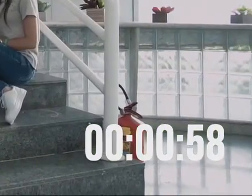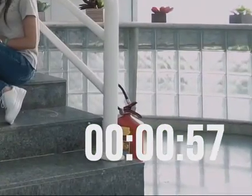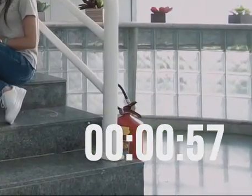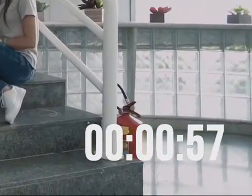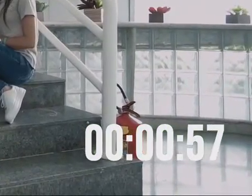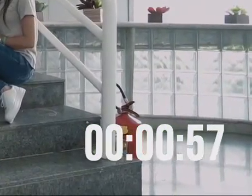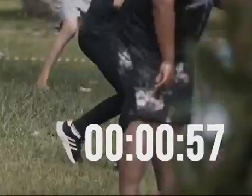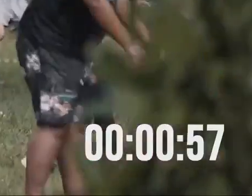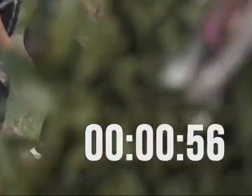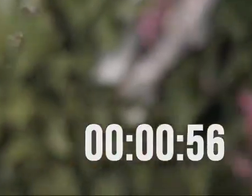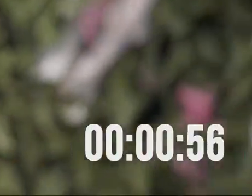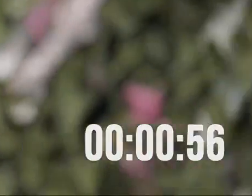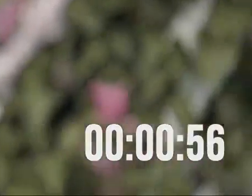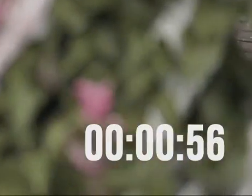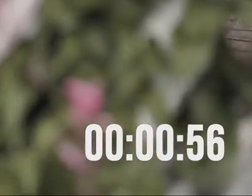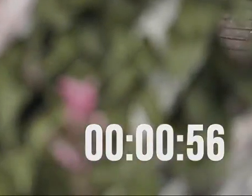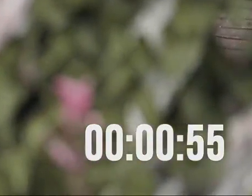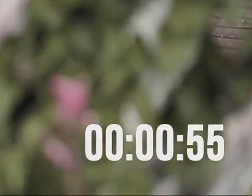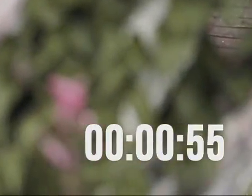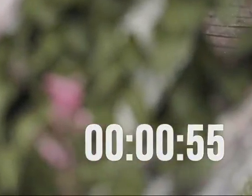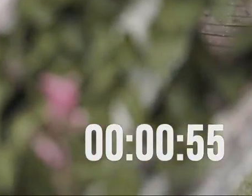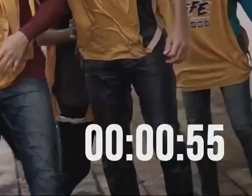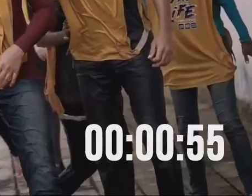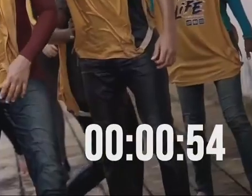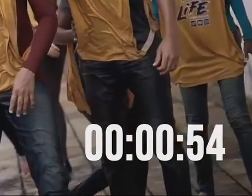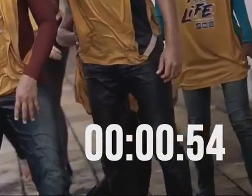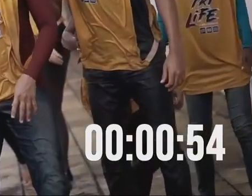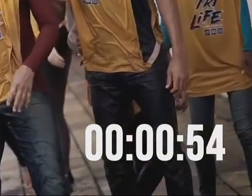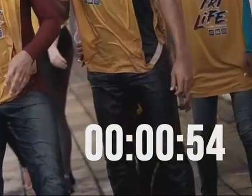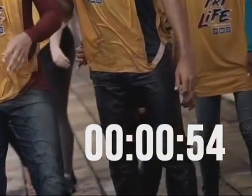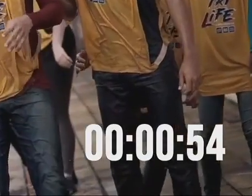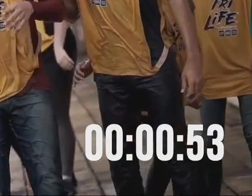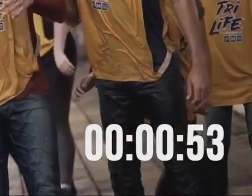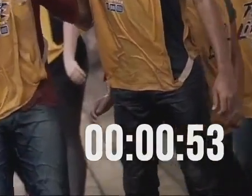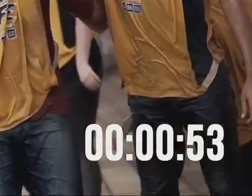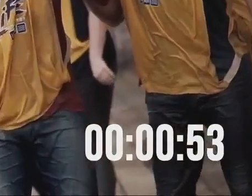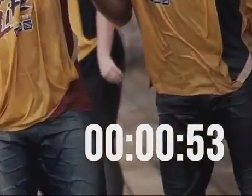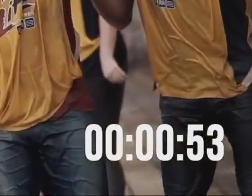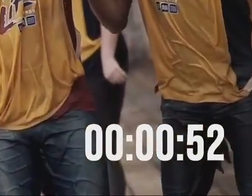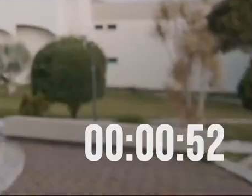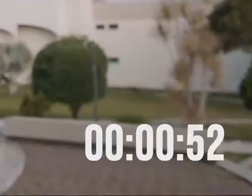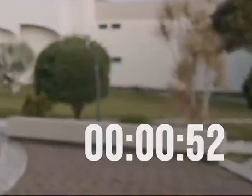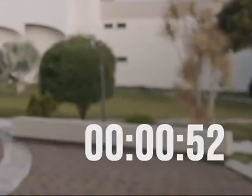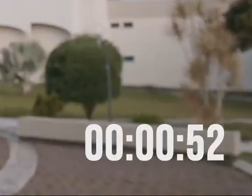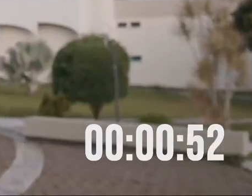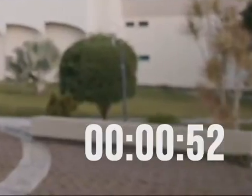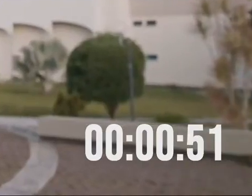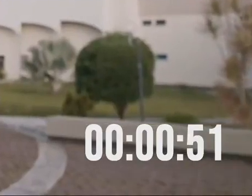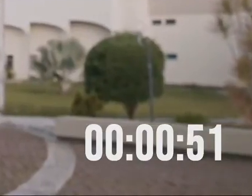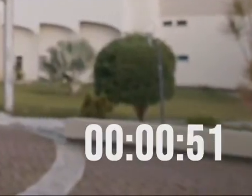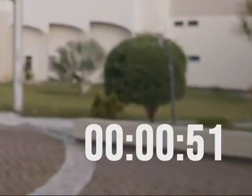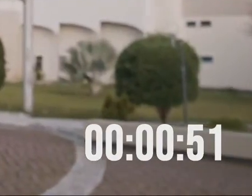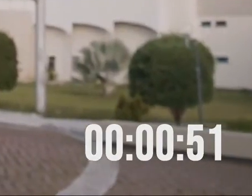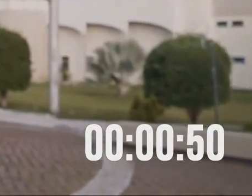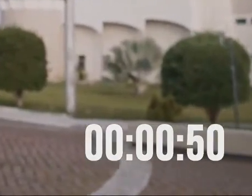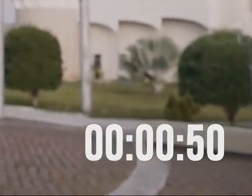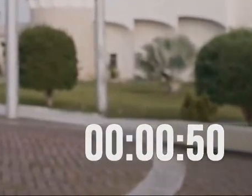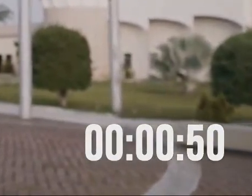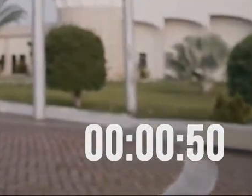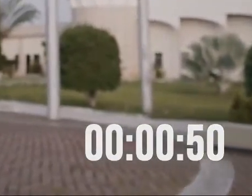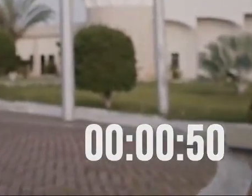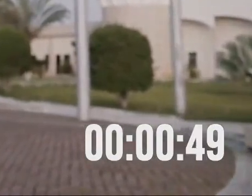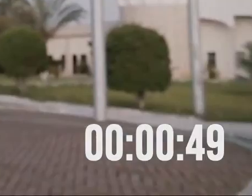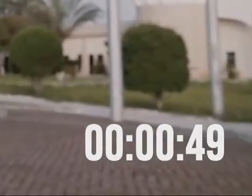ainda podem desenvolver atividades extracurriculares que aprimoram as habilidades individuais. Tudo isso em um só